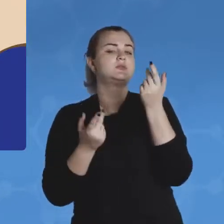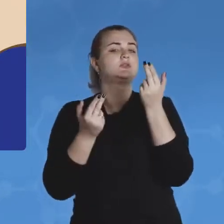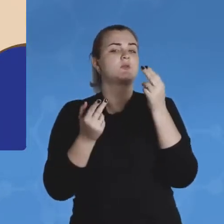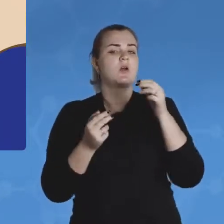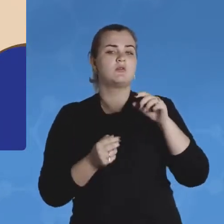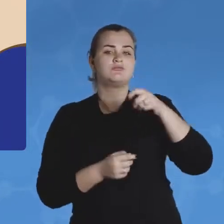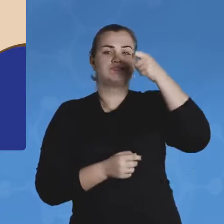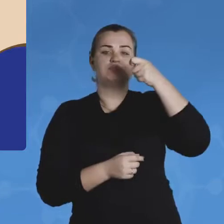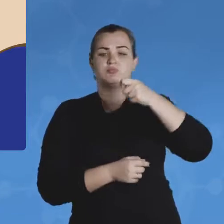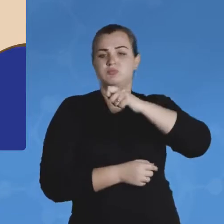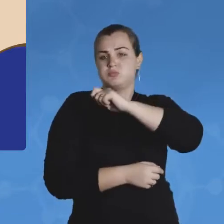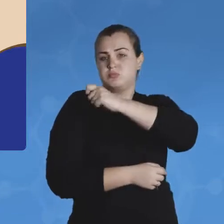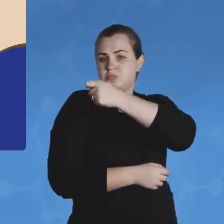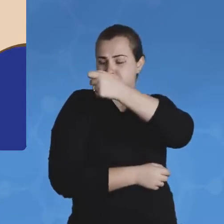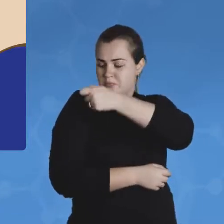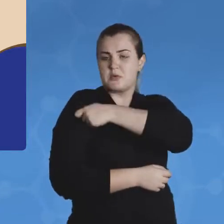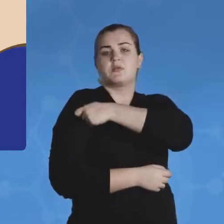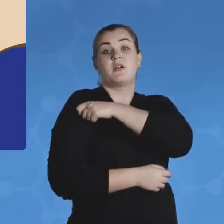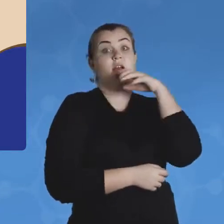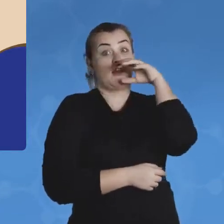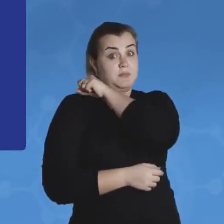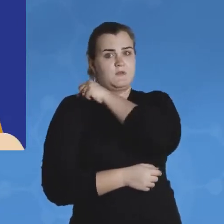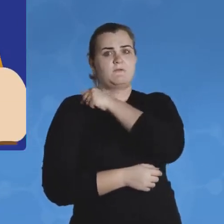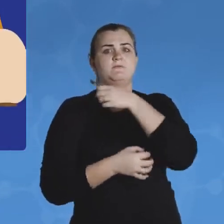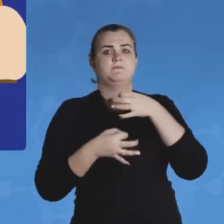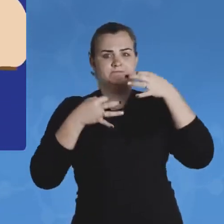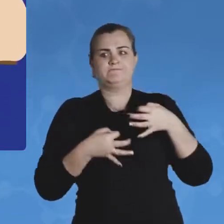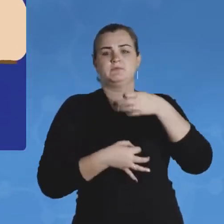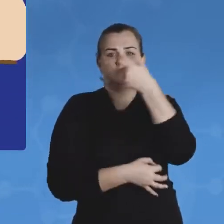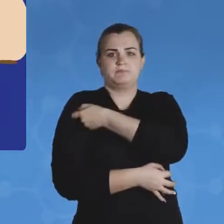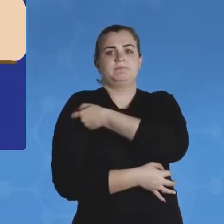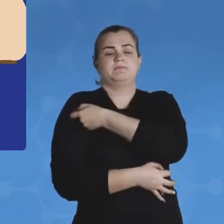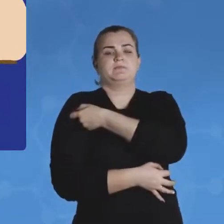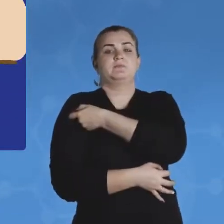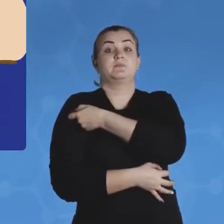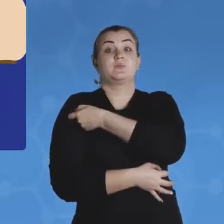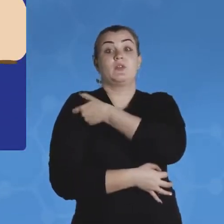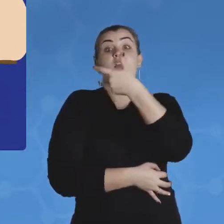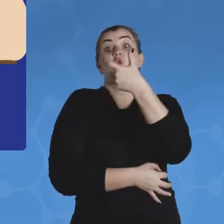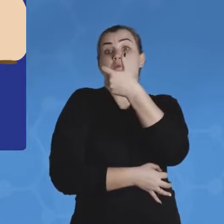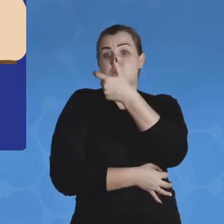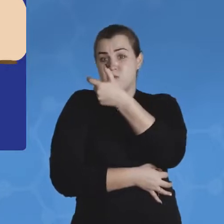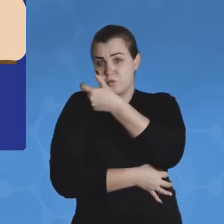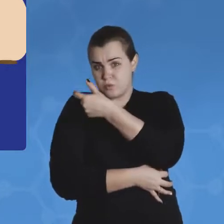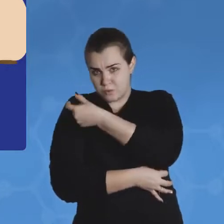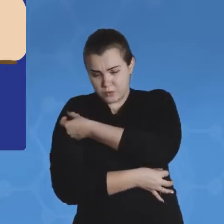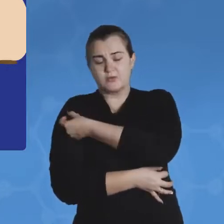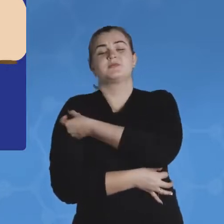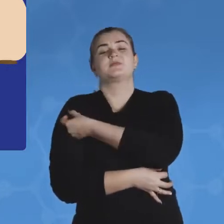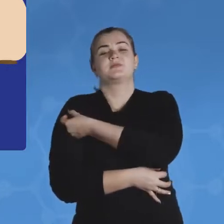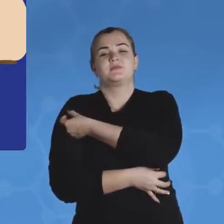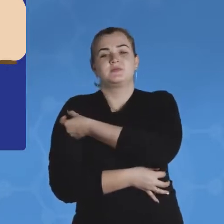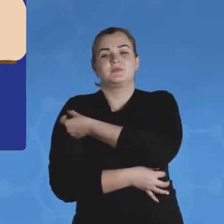a agulha com um movimento único, rápido, firme e leve. Injete toda a dose de insulina e